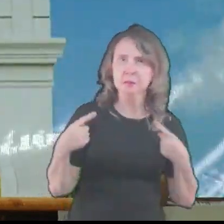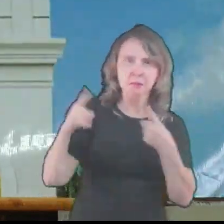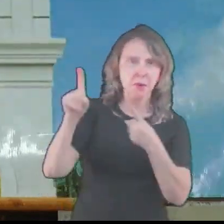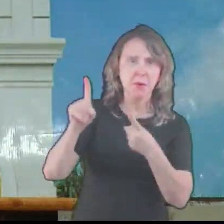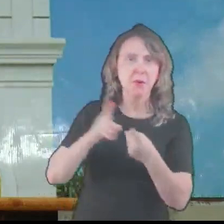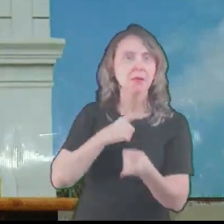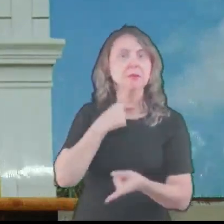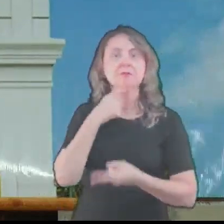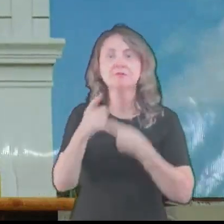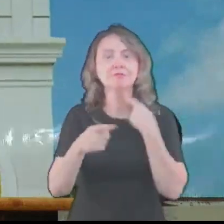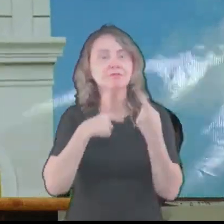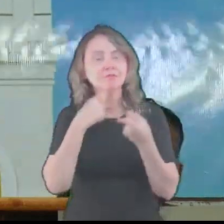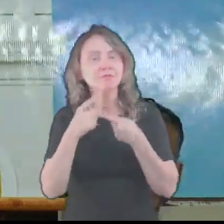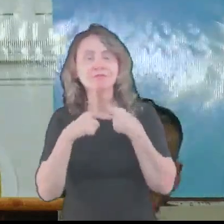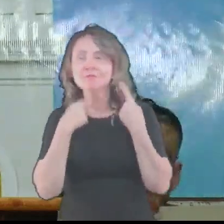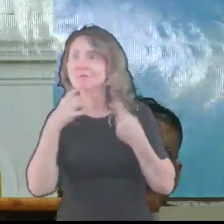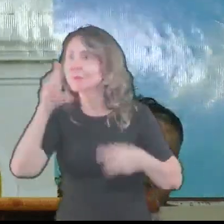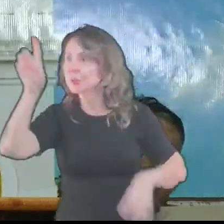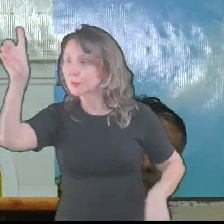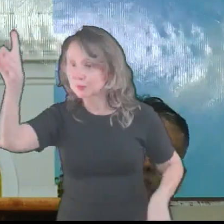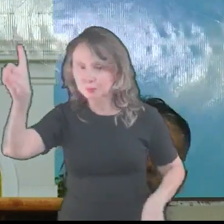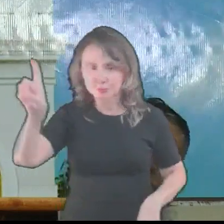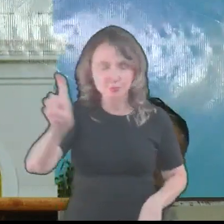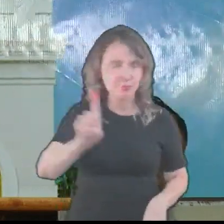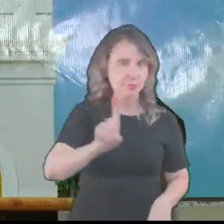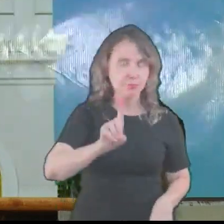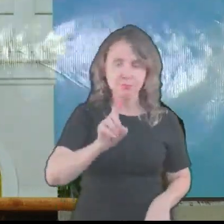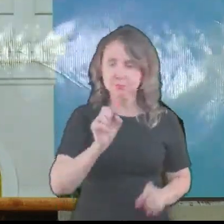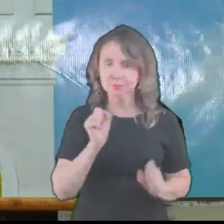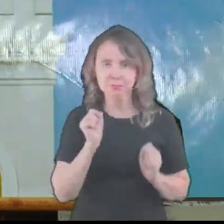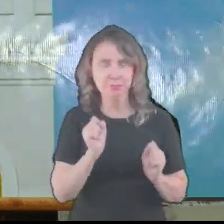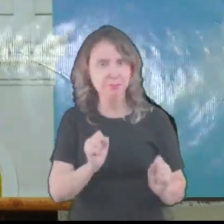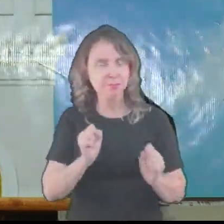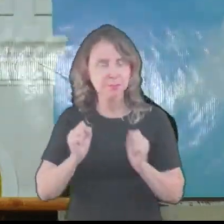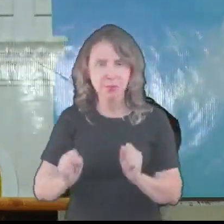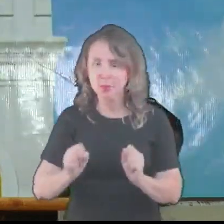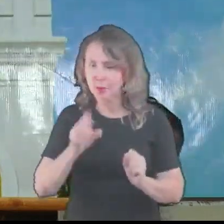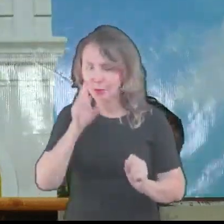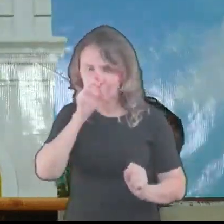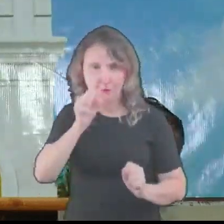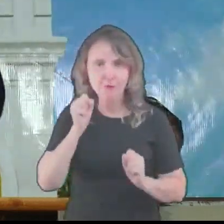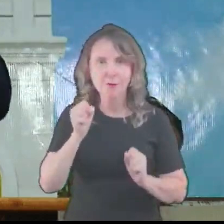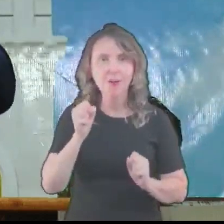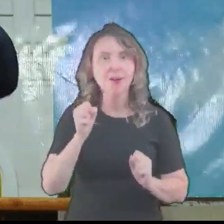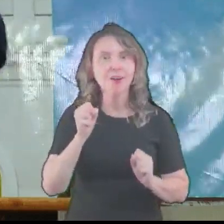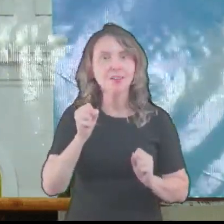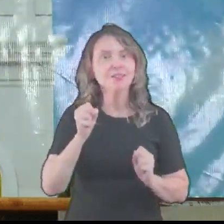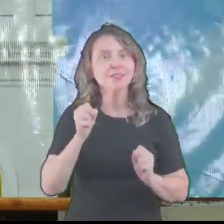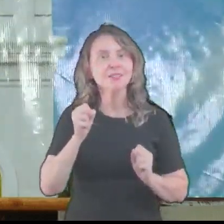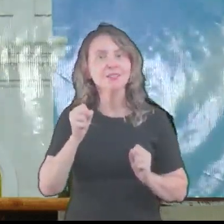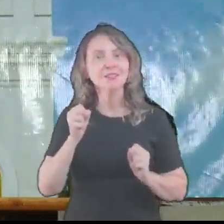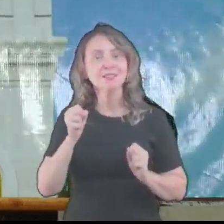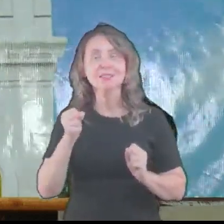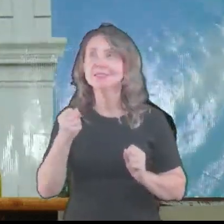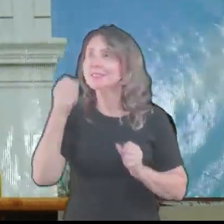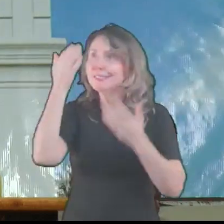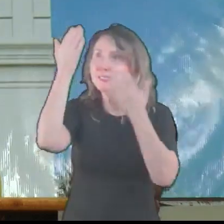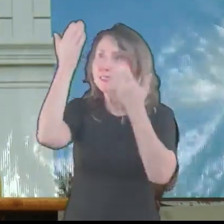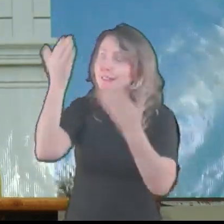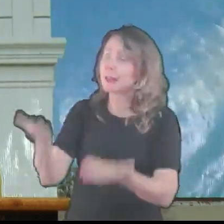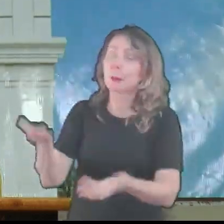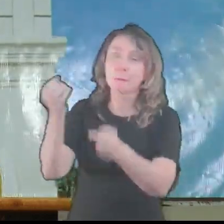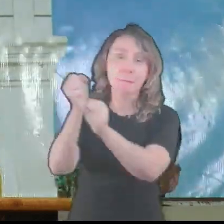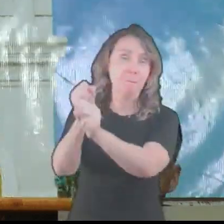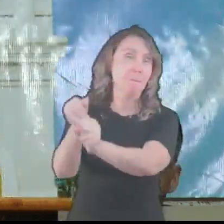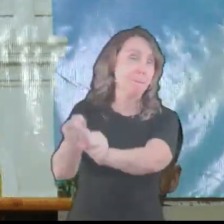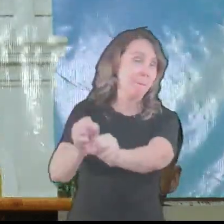pode subsistir na sua presença. Ninguém pode resvalar-se diante de tanta grandeza